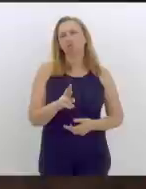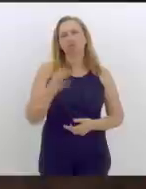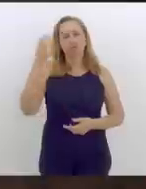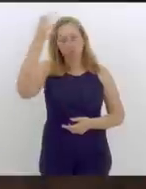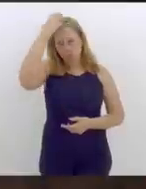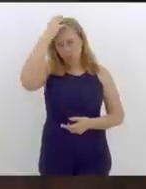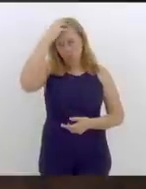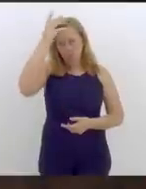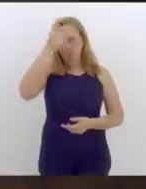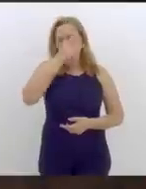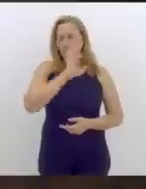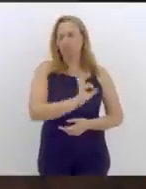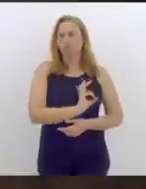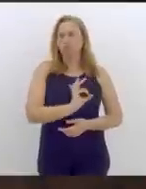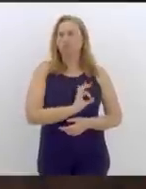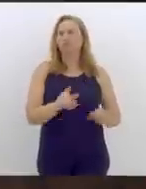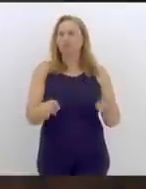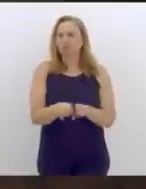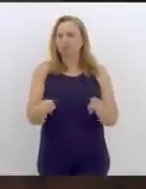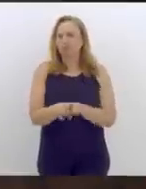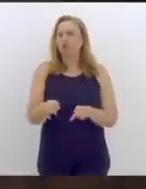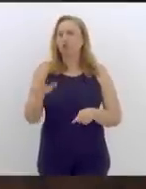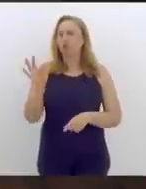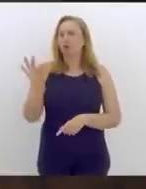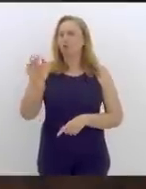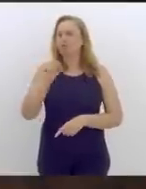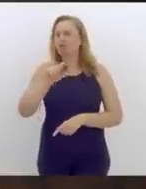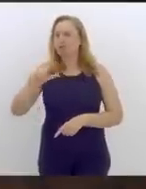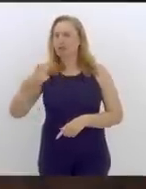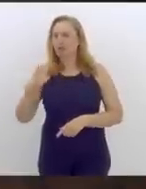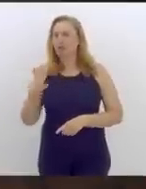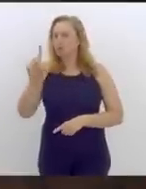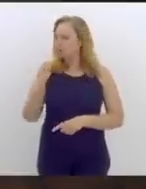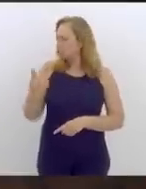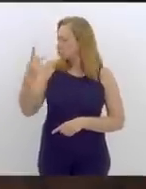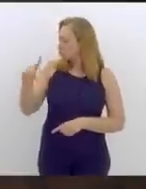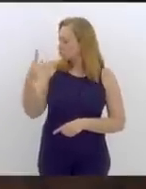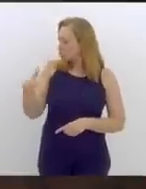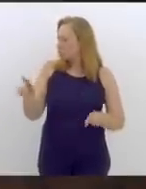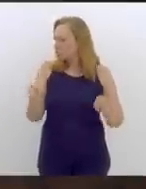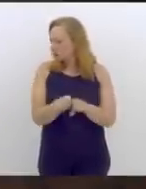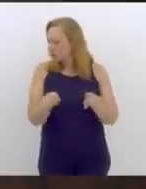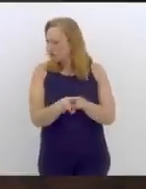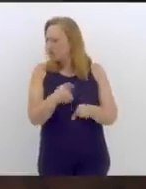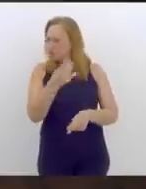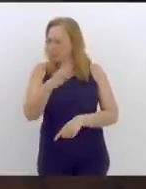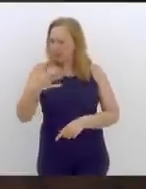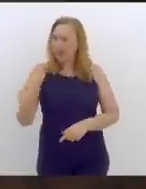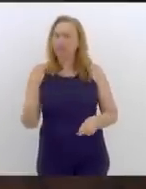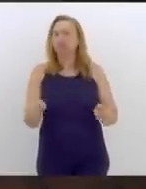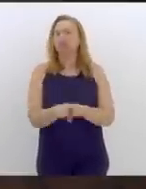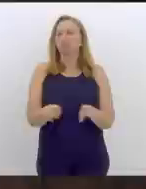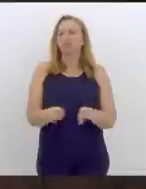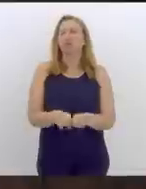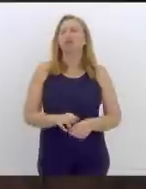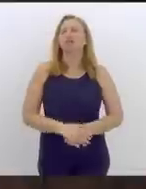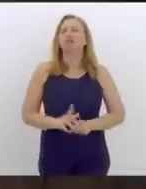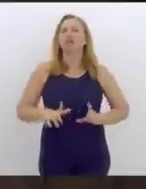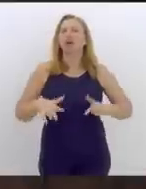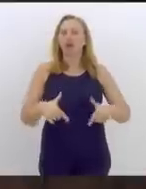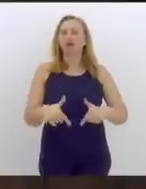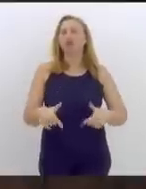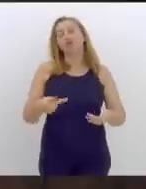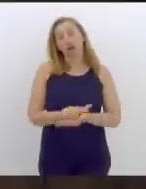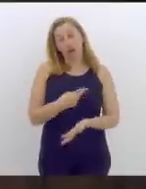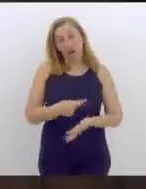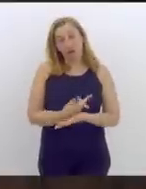o seu direito como também oficiais tem que fazer valer o direito dele quando algum Praça também faz Age de